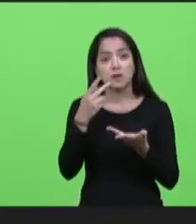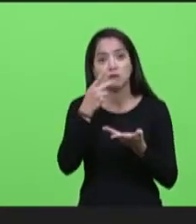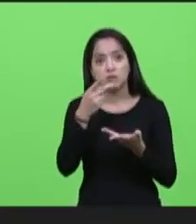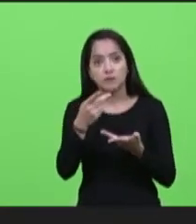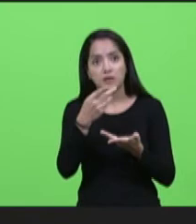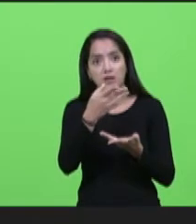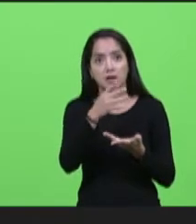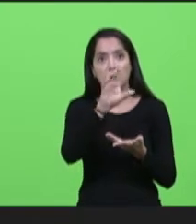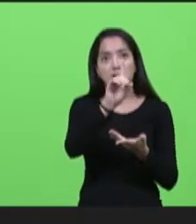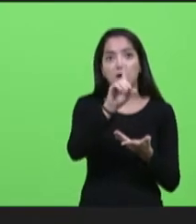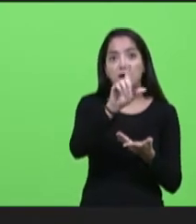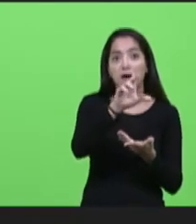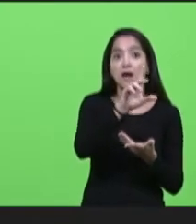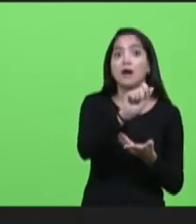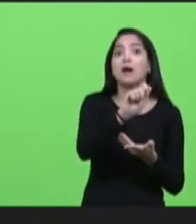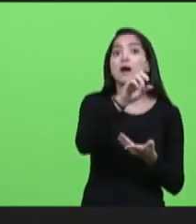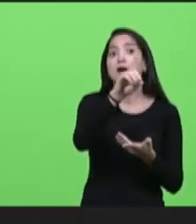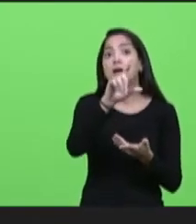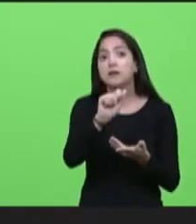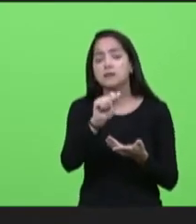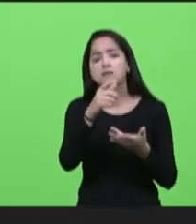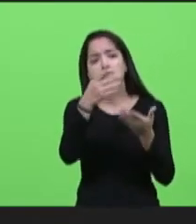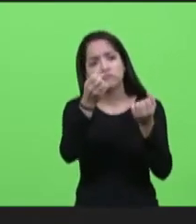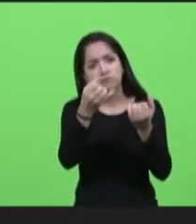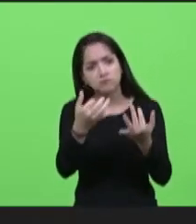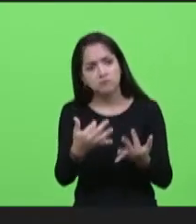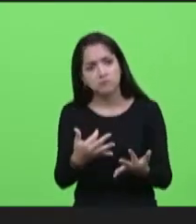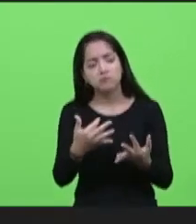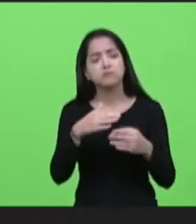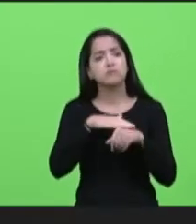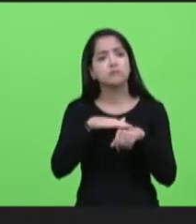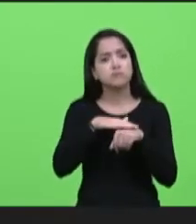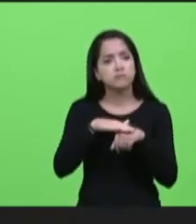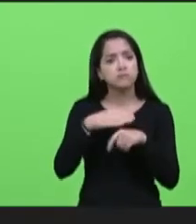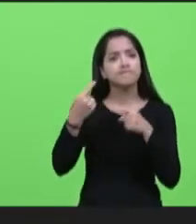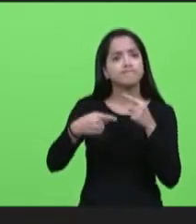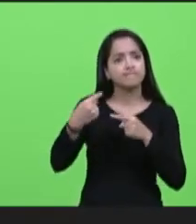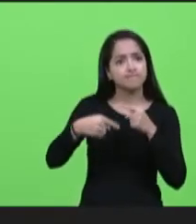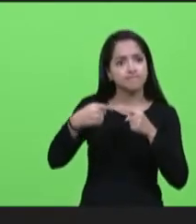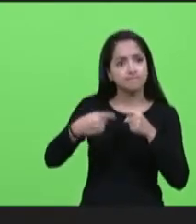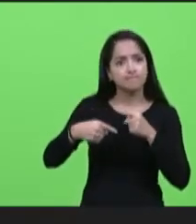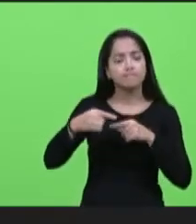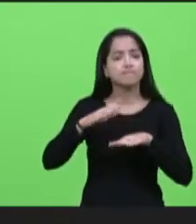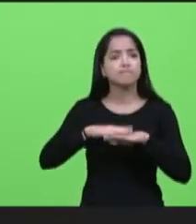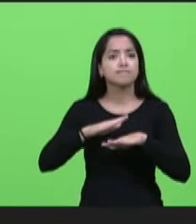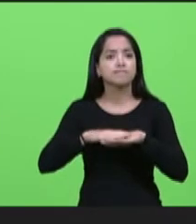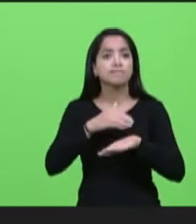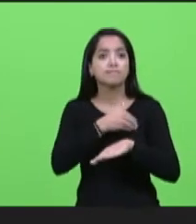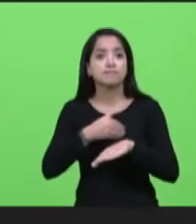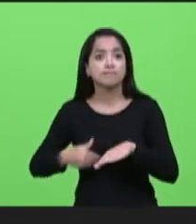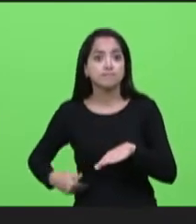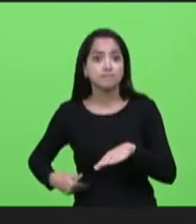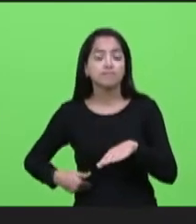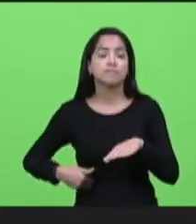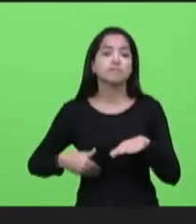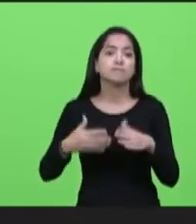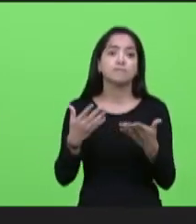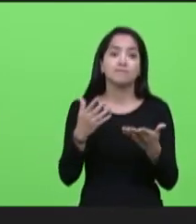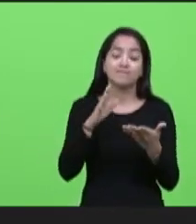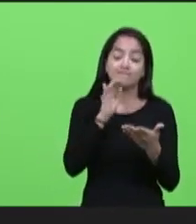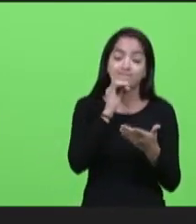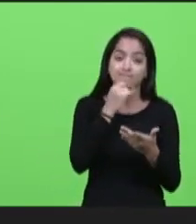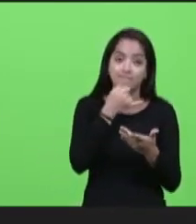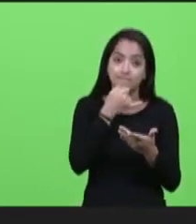fala muito bem, a deputada Ada fala perfeitamente. A gente queria conversar sobre as ações do governo, sobre os encaminhamentos, mas infelizmente